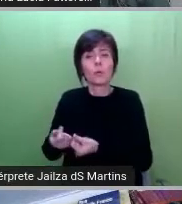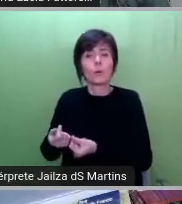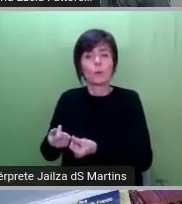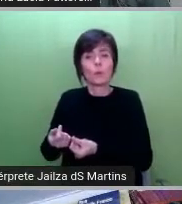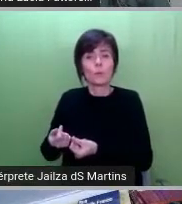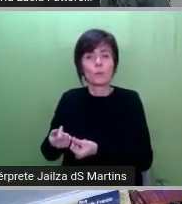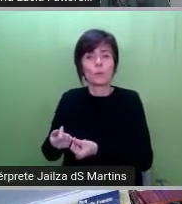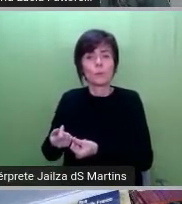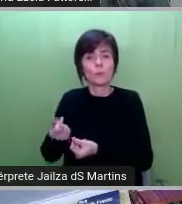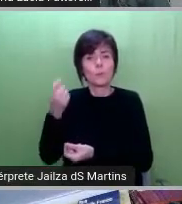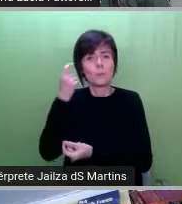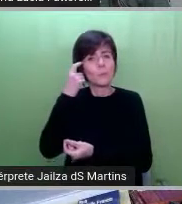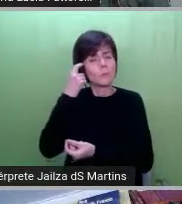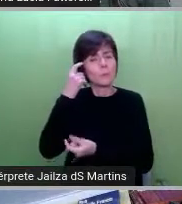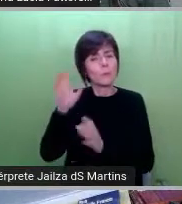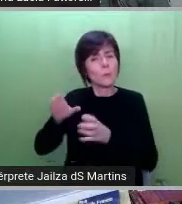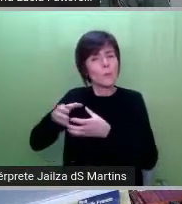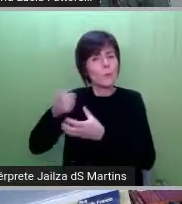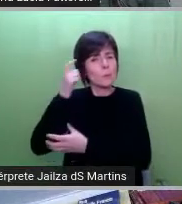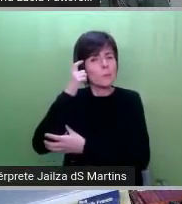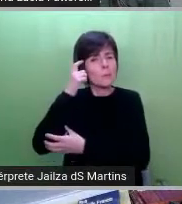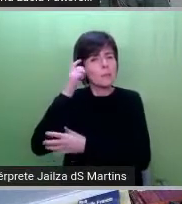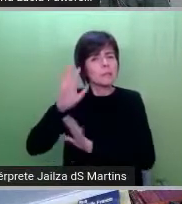dos pensadores econômicos